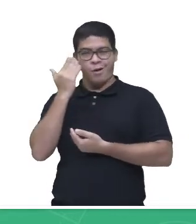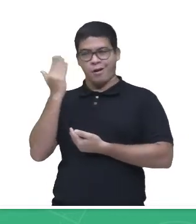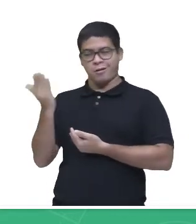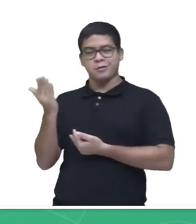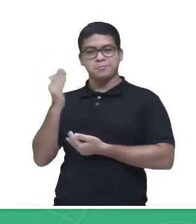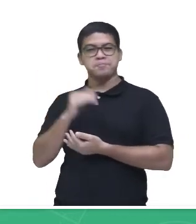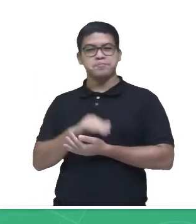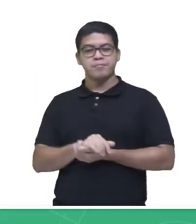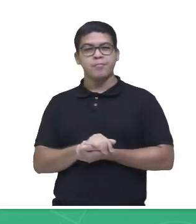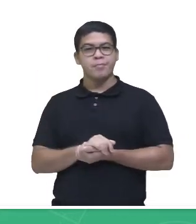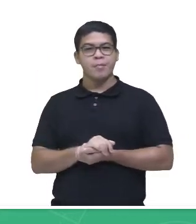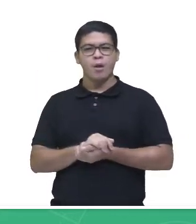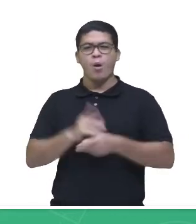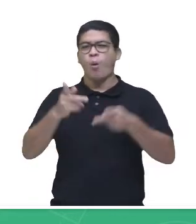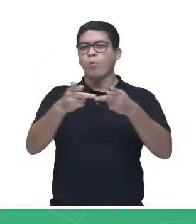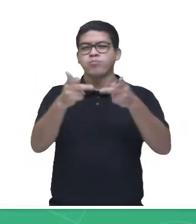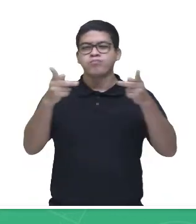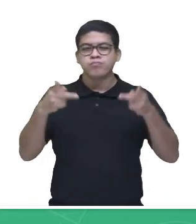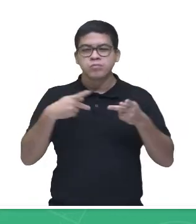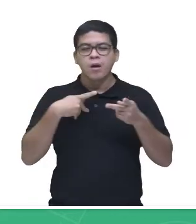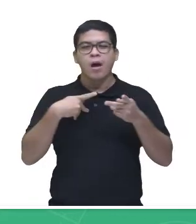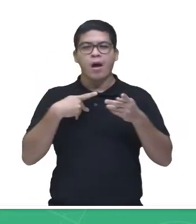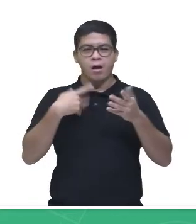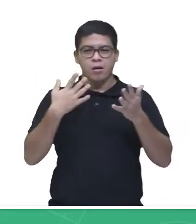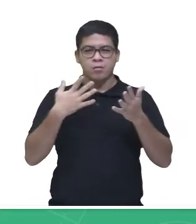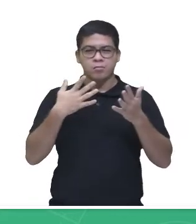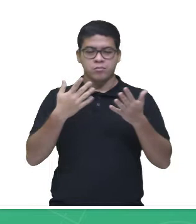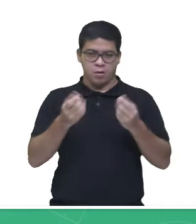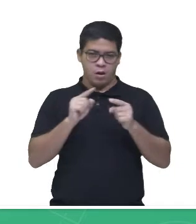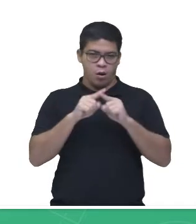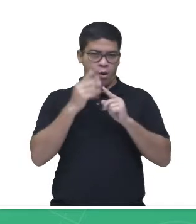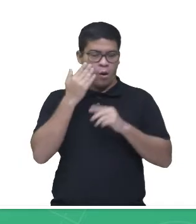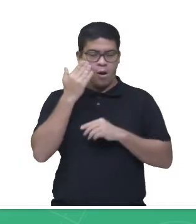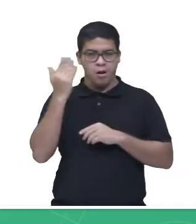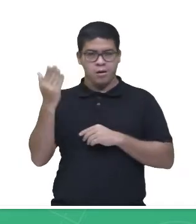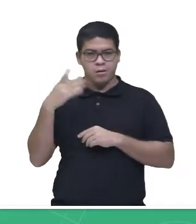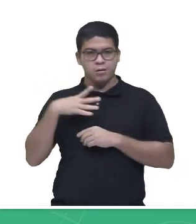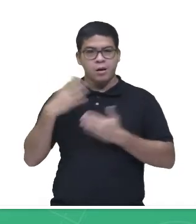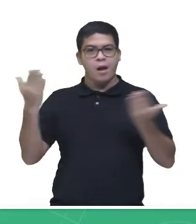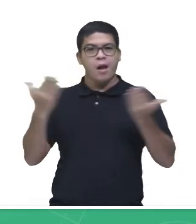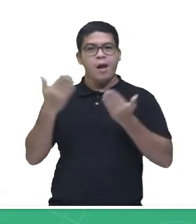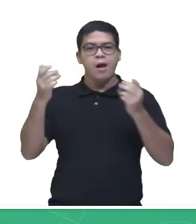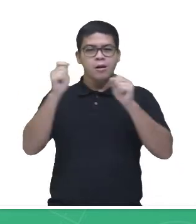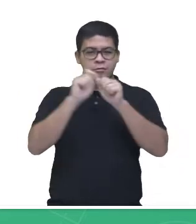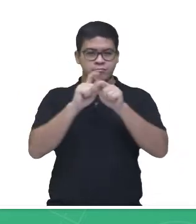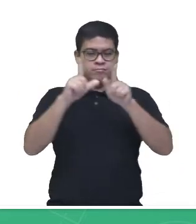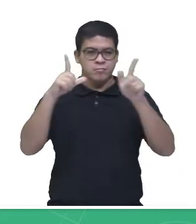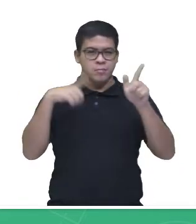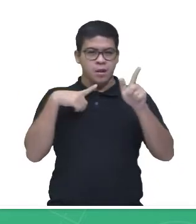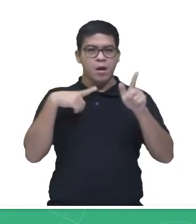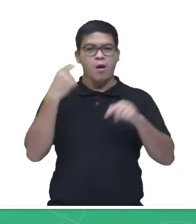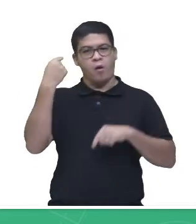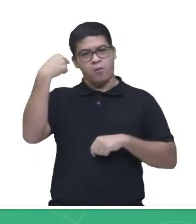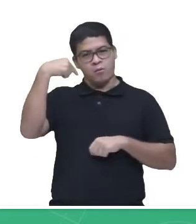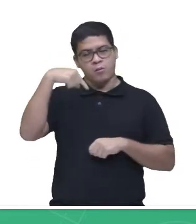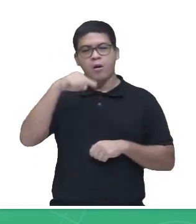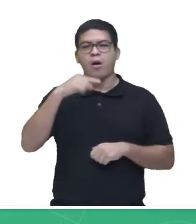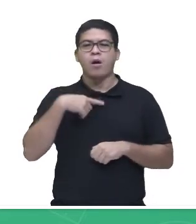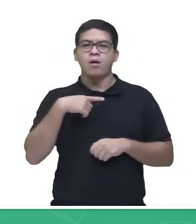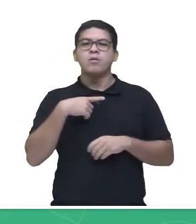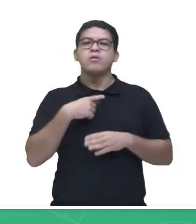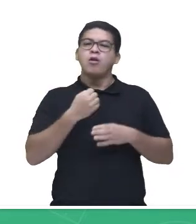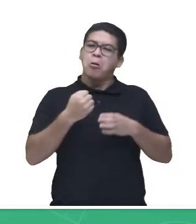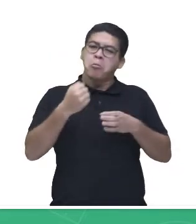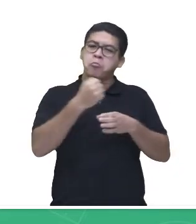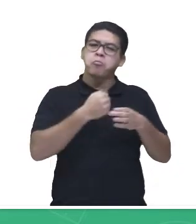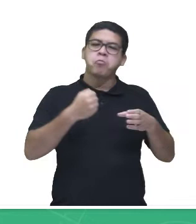essa torta, hein? Vamos lá. Esta mañana mi vecina ha hecho una tarta